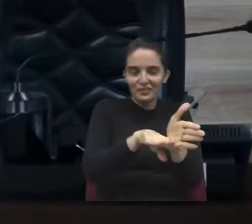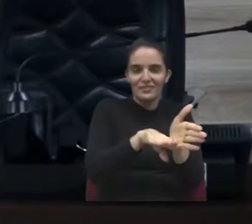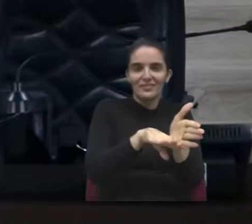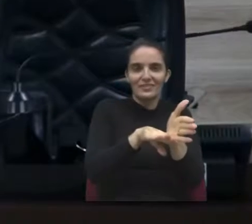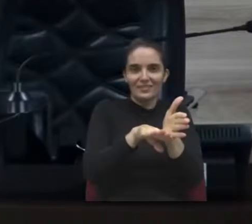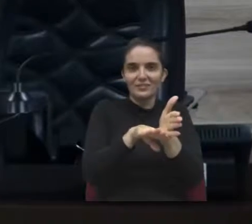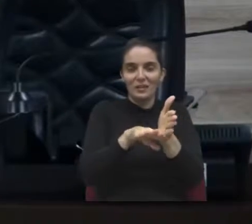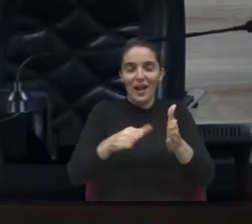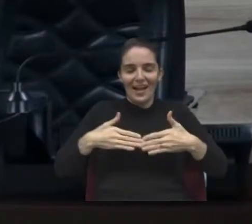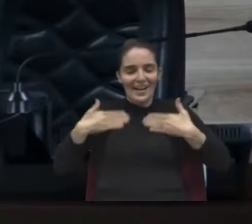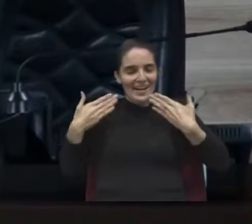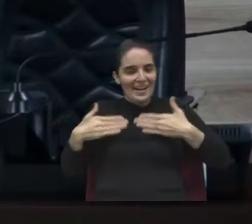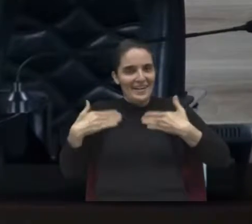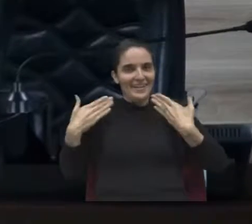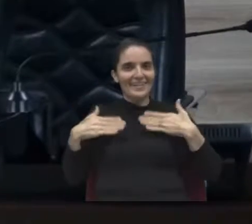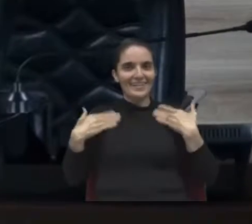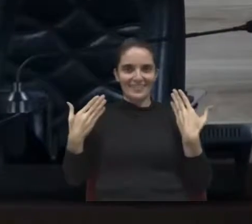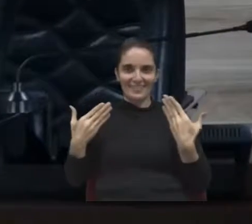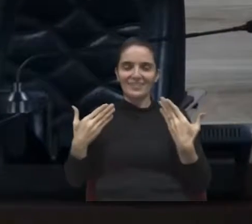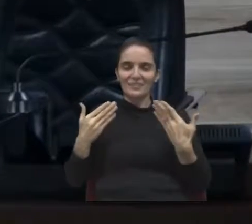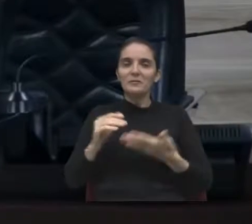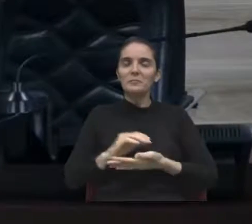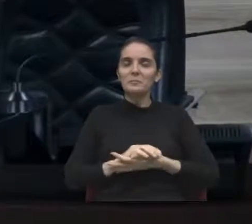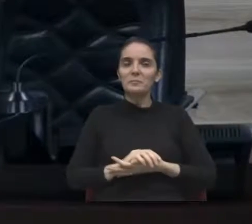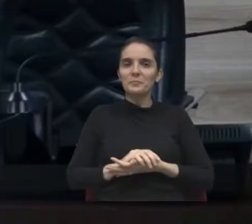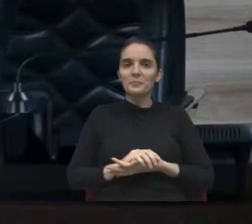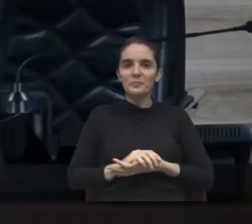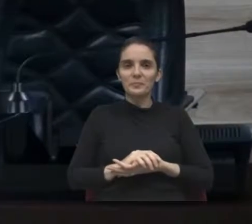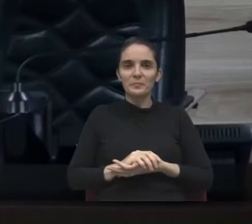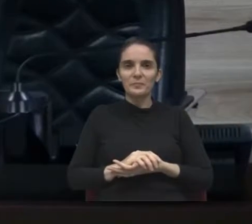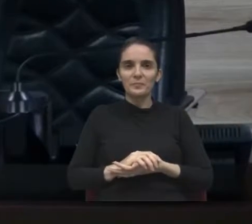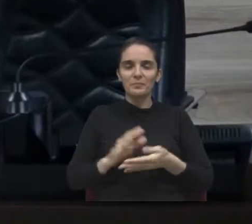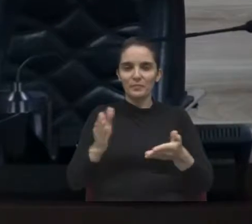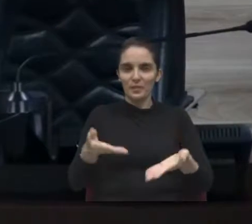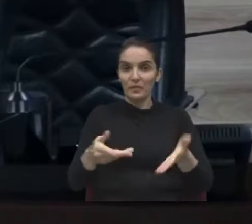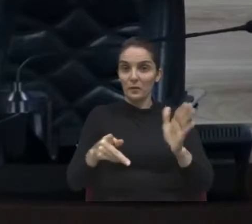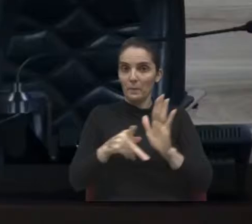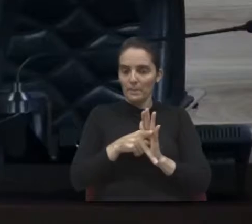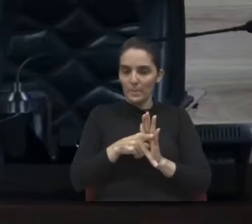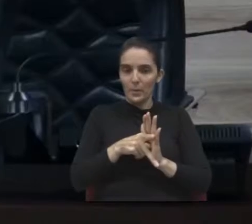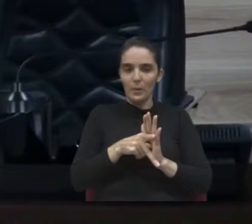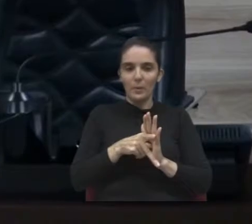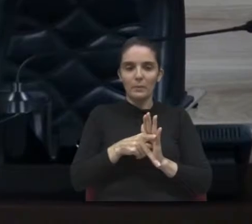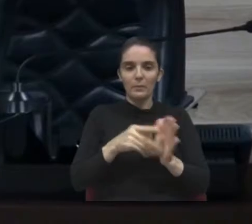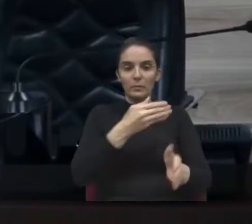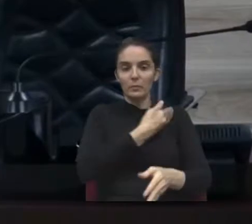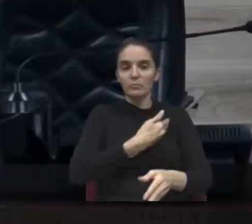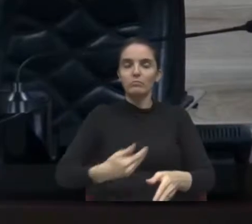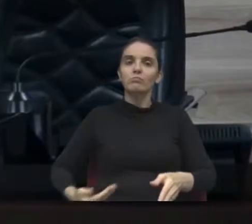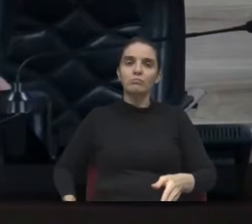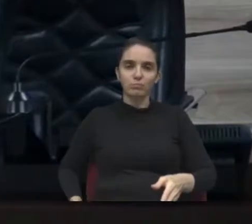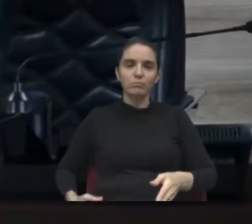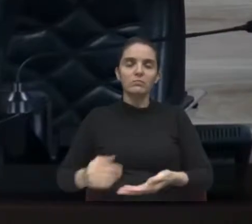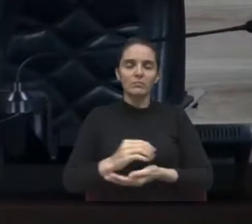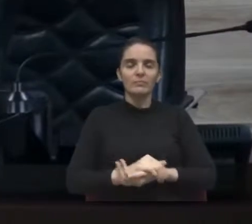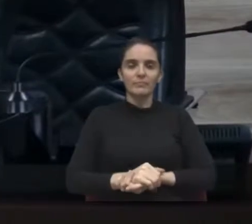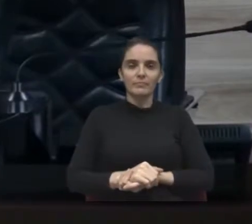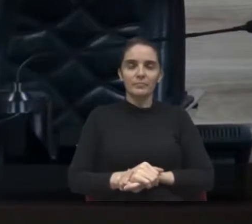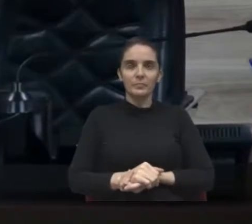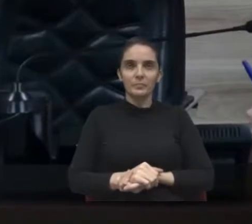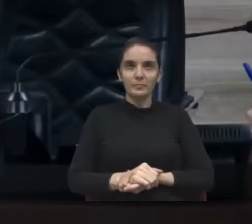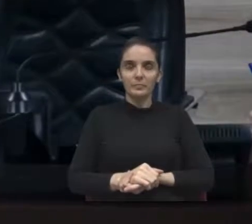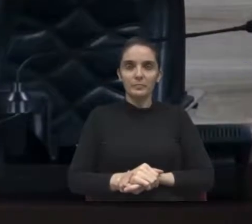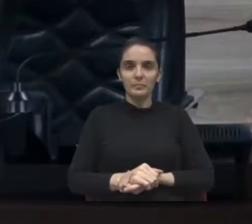se tornar de utilidade pública. E, com isso, vai poder fazer